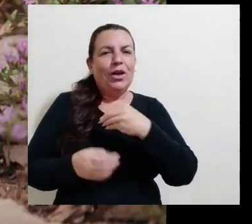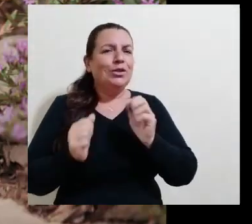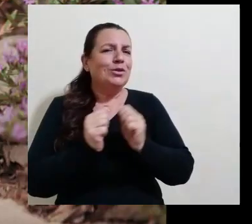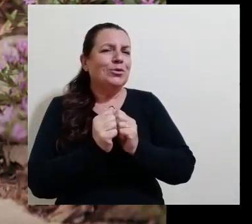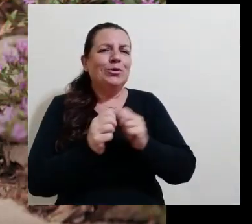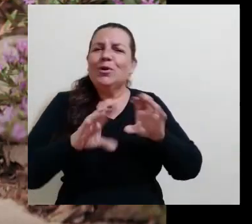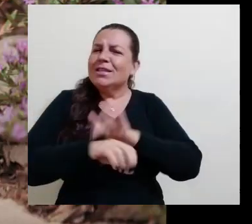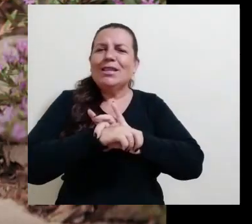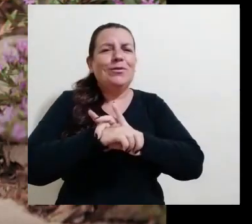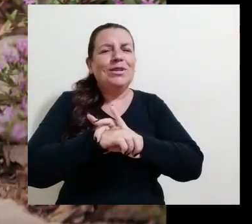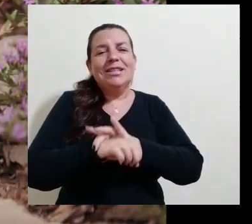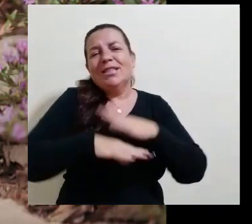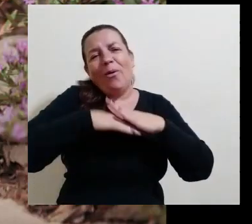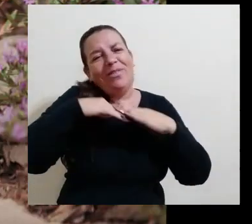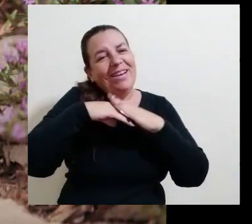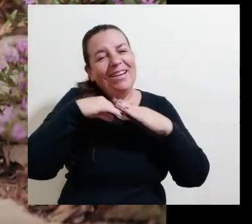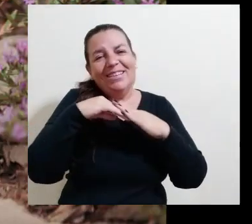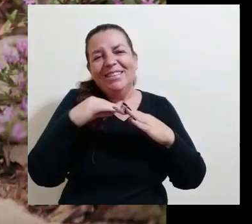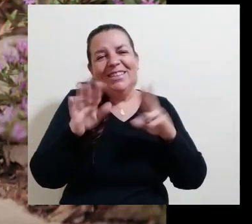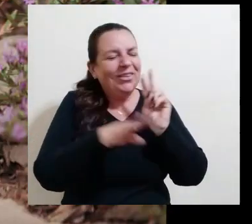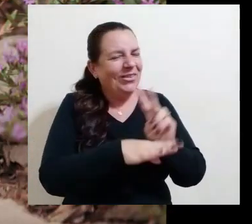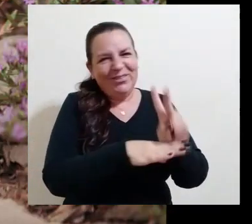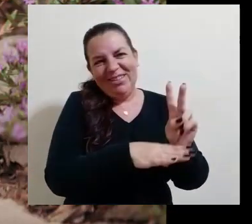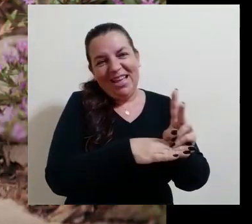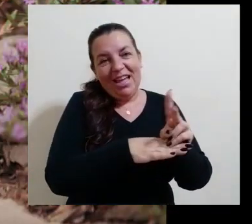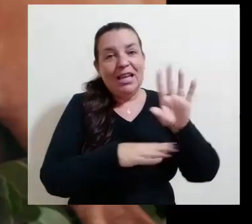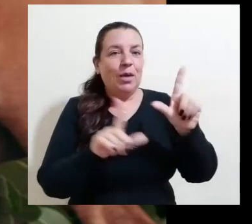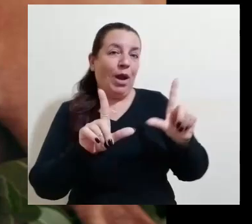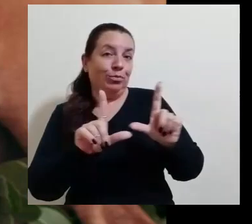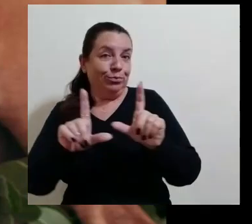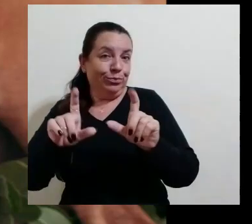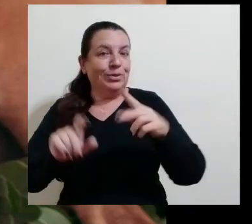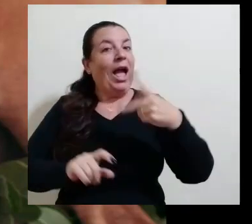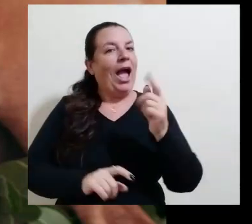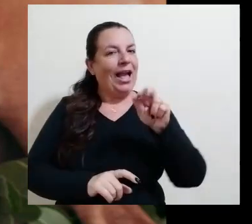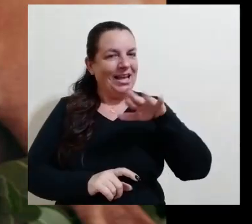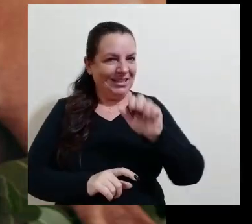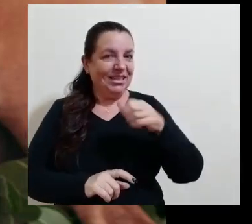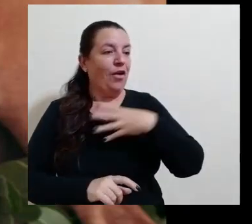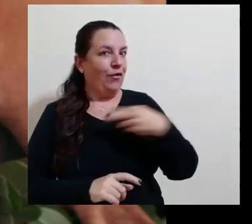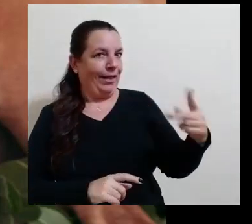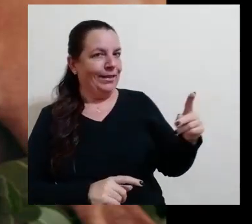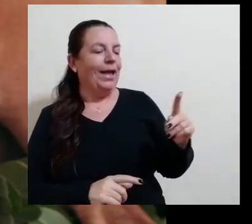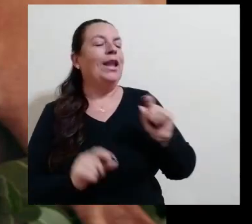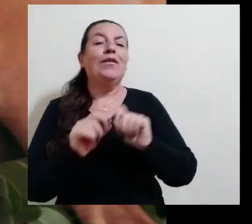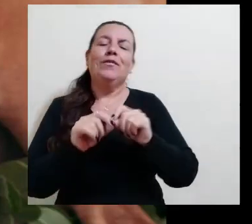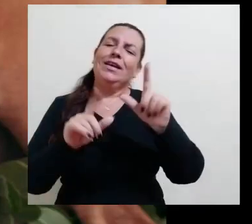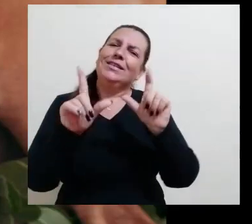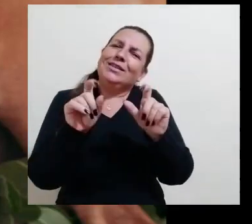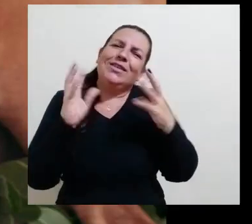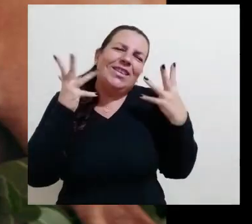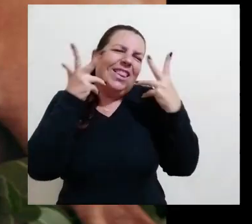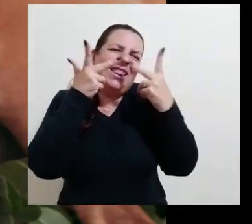filhotes em que segurando você vai ganhar os filhotes com muito carinho com muito cuidado e para registrar esse momento a karina e filha dela fez essas